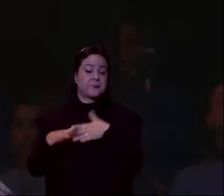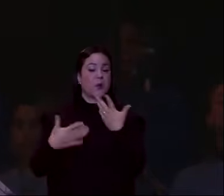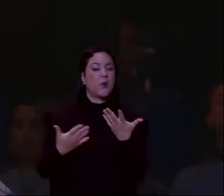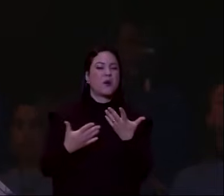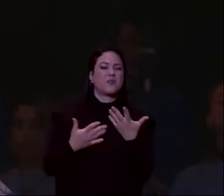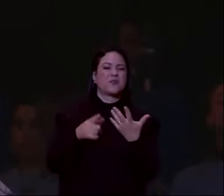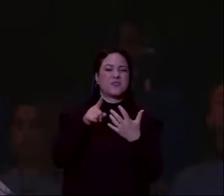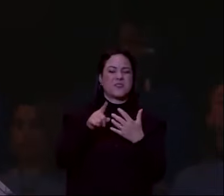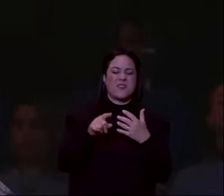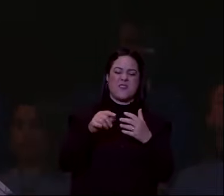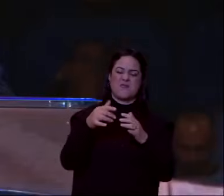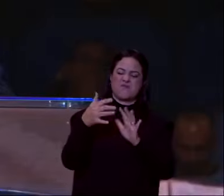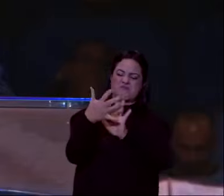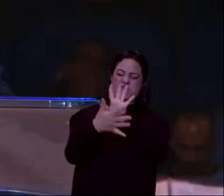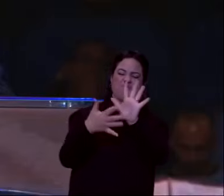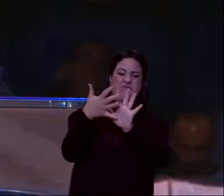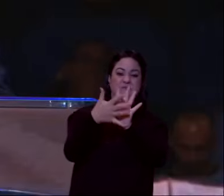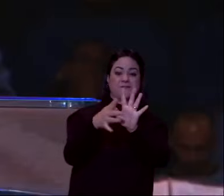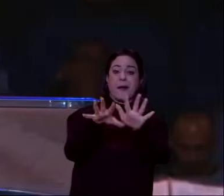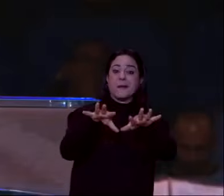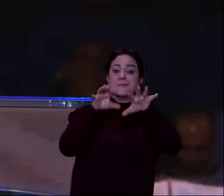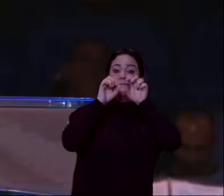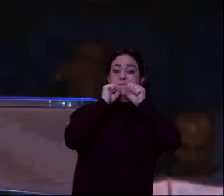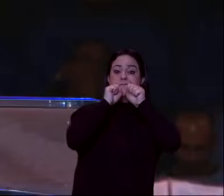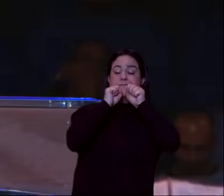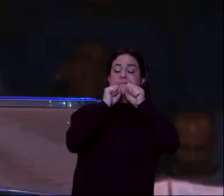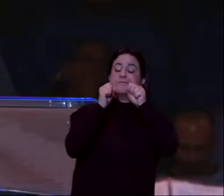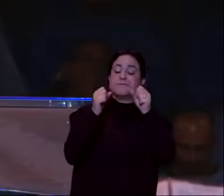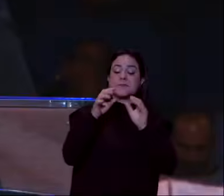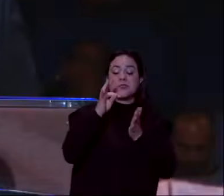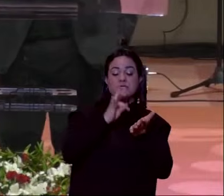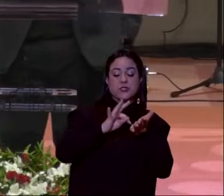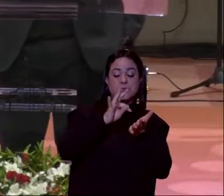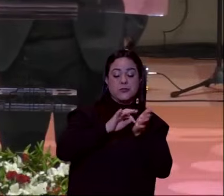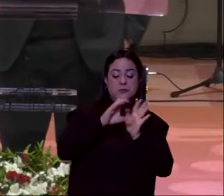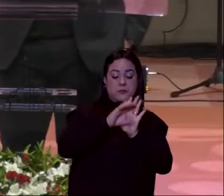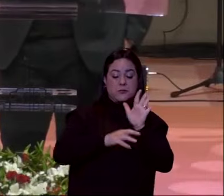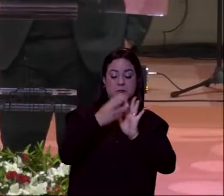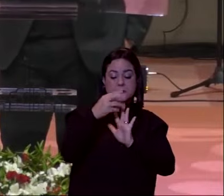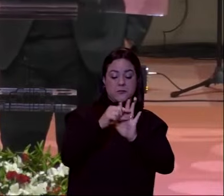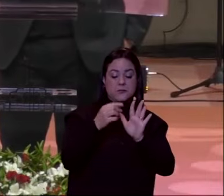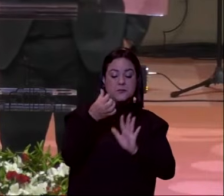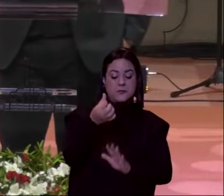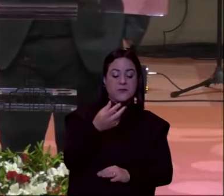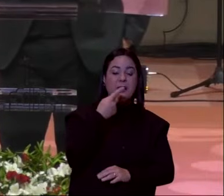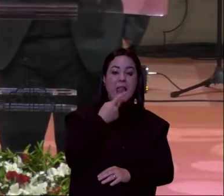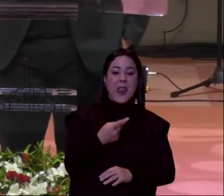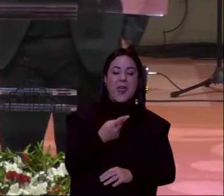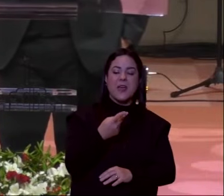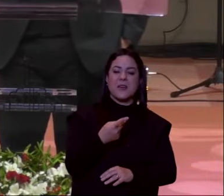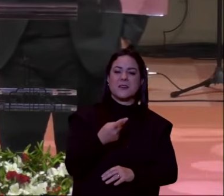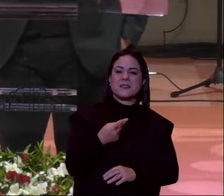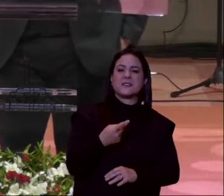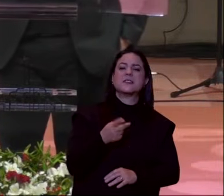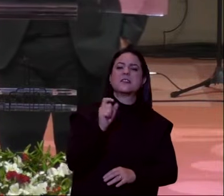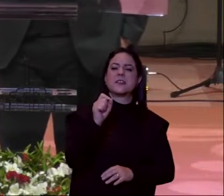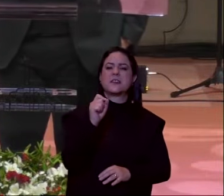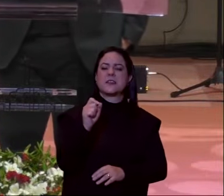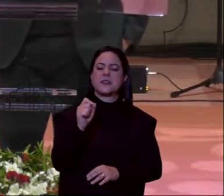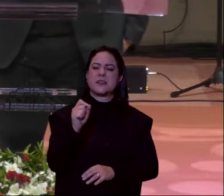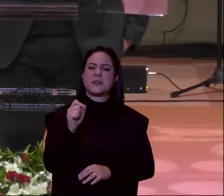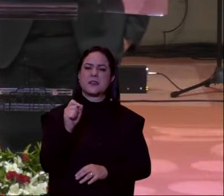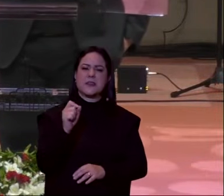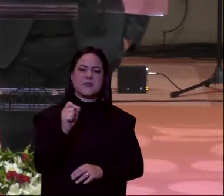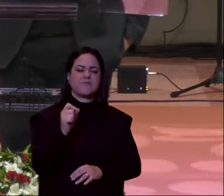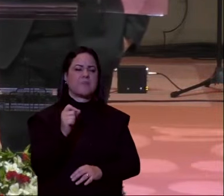não edificar a vida das pessoas. E Tiago 3,6 diz assim: a língua é um fogo, ela é